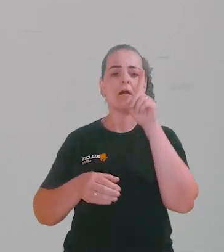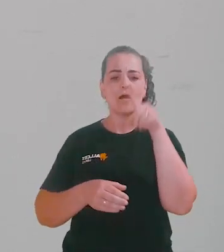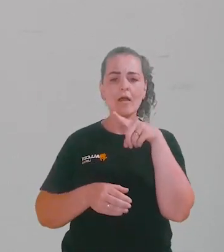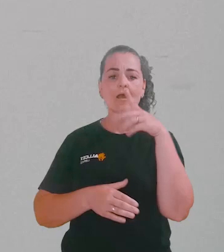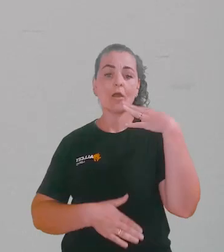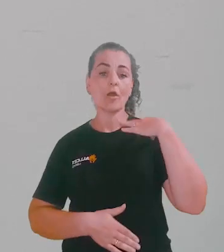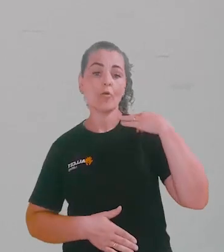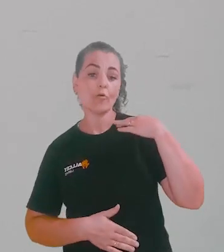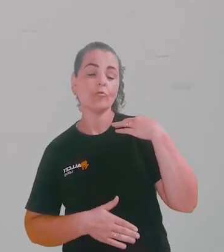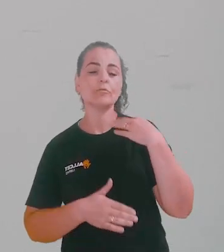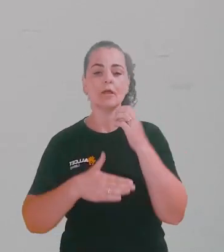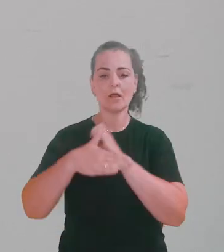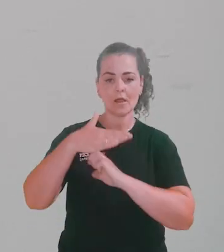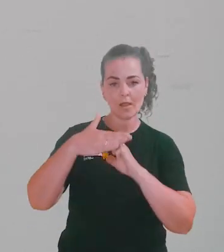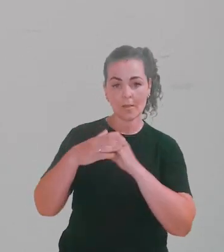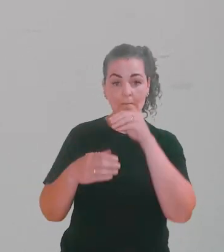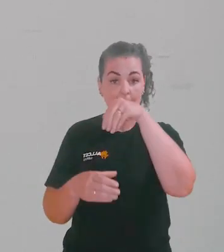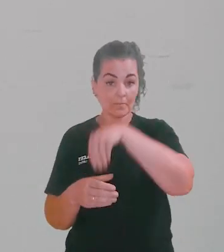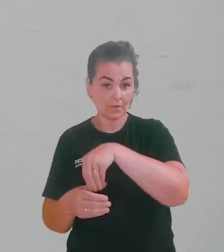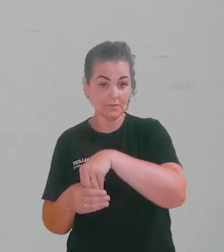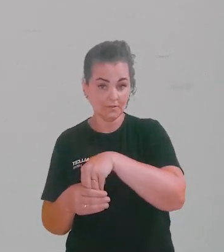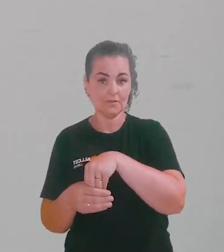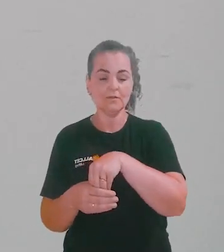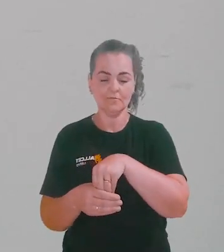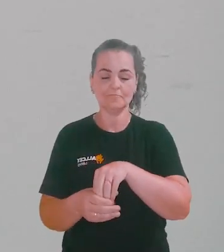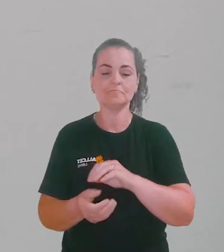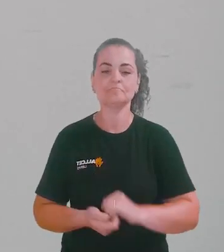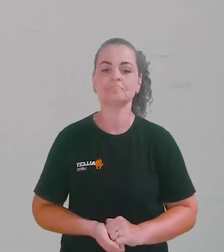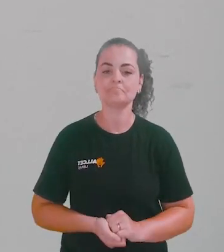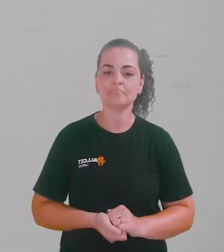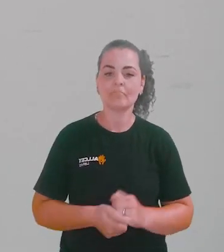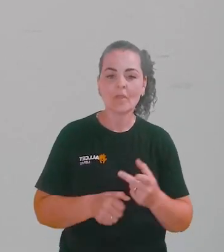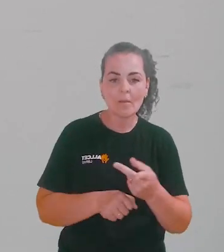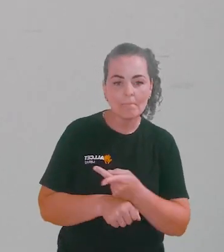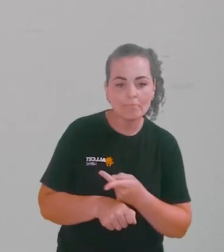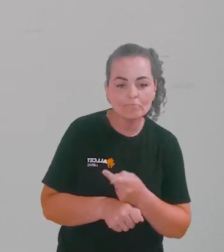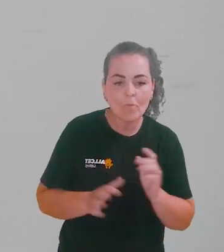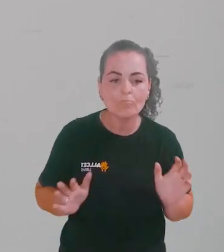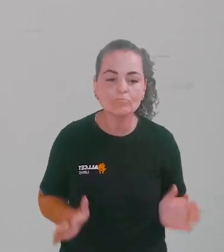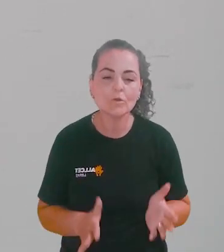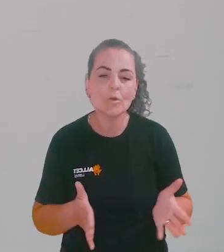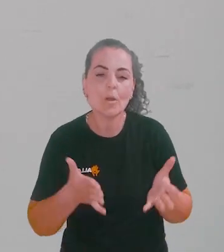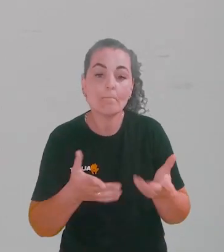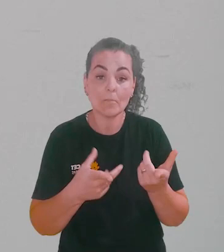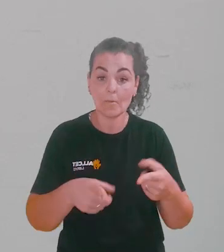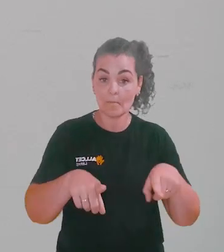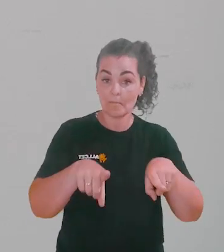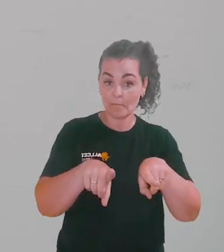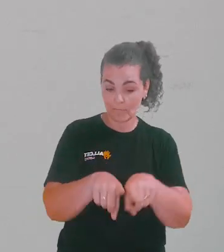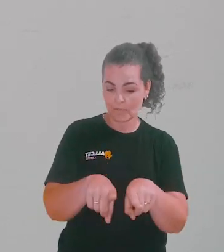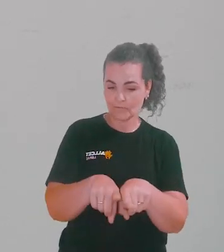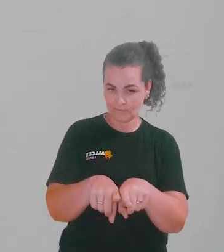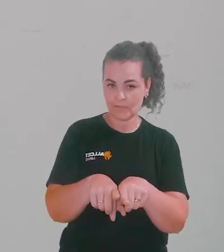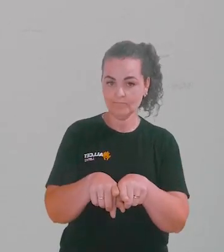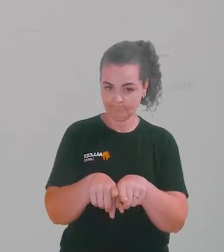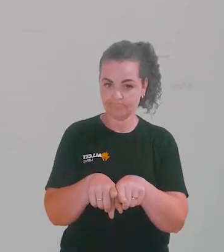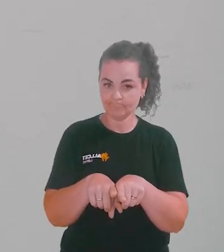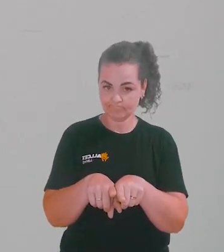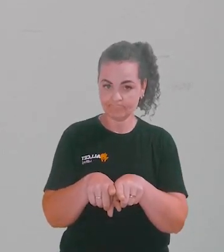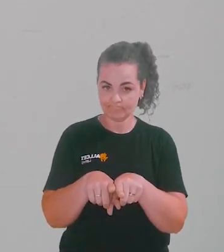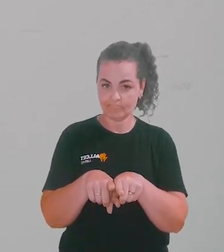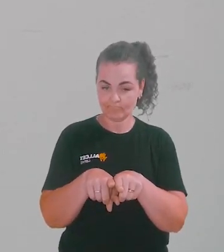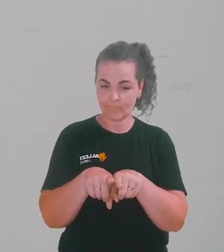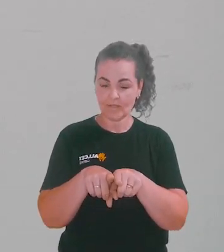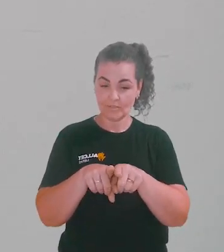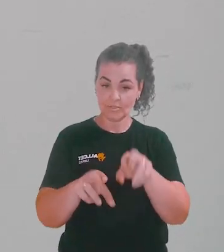fomentar ações voluntárias dentro de empresas. Então, a gente busca engajar o colaborador para que ele seja protagonista